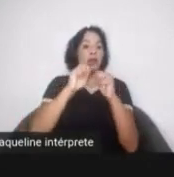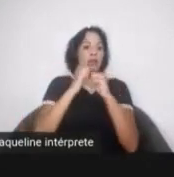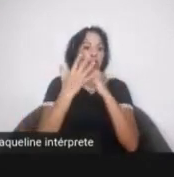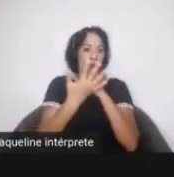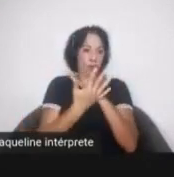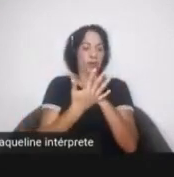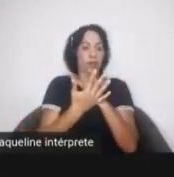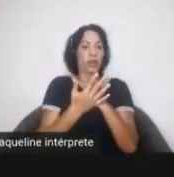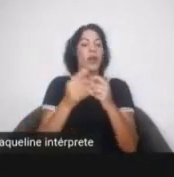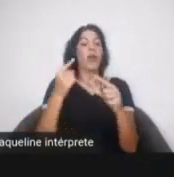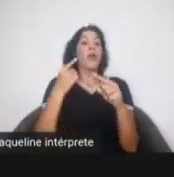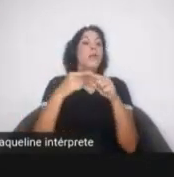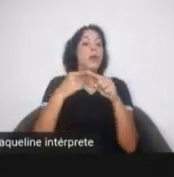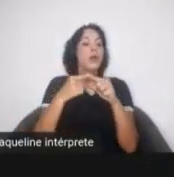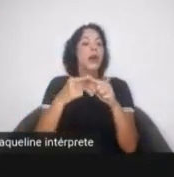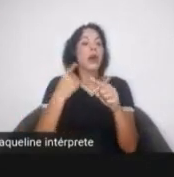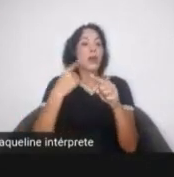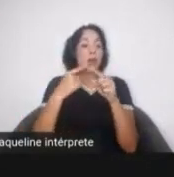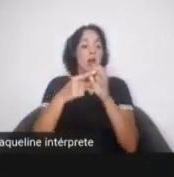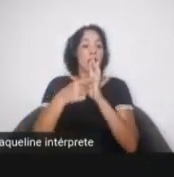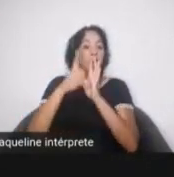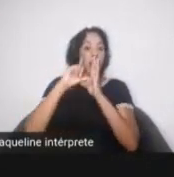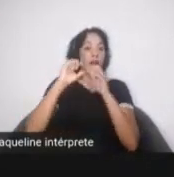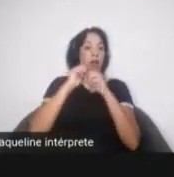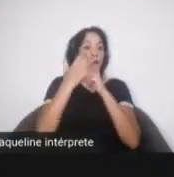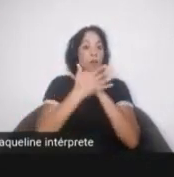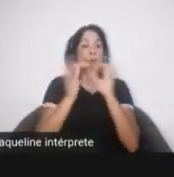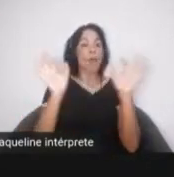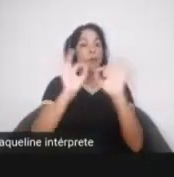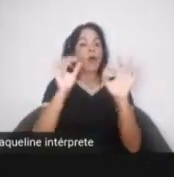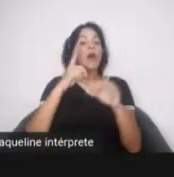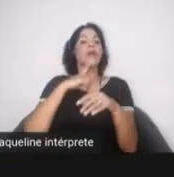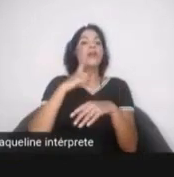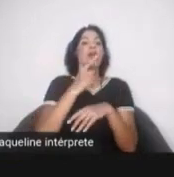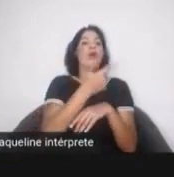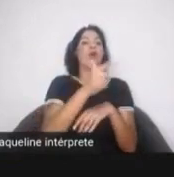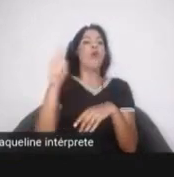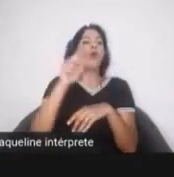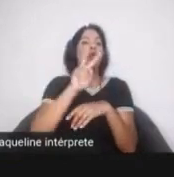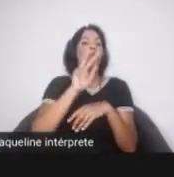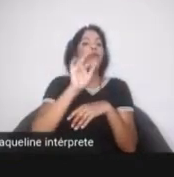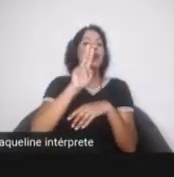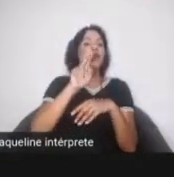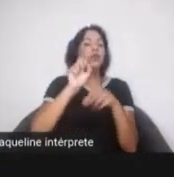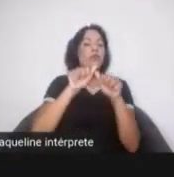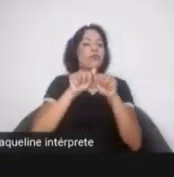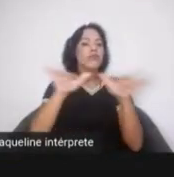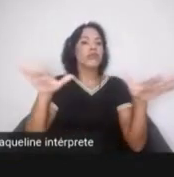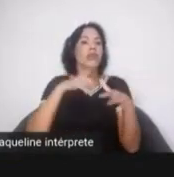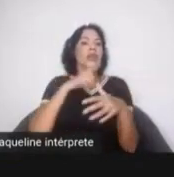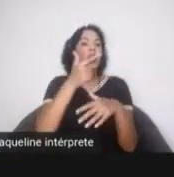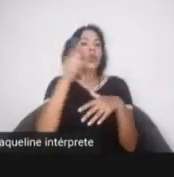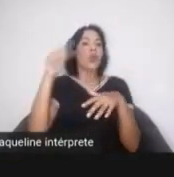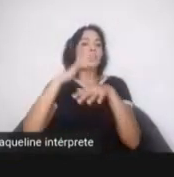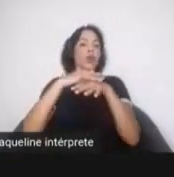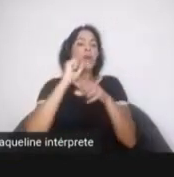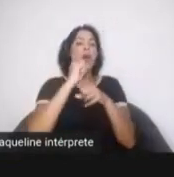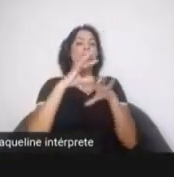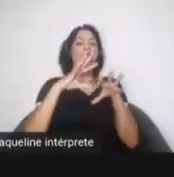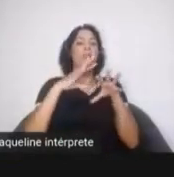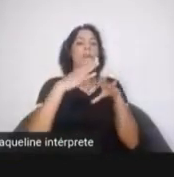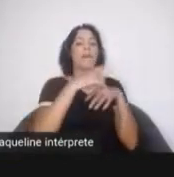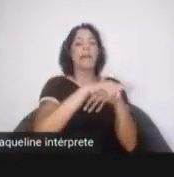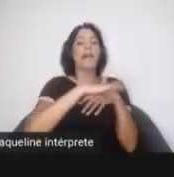não transmissão de vírus, de bactérias, né, cuidados permanentes